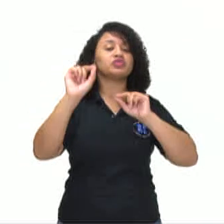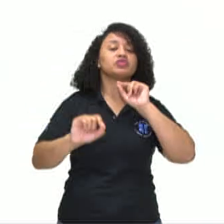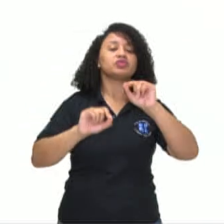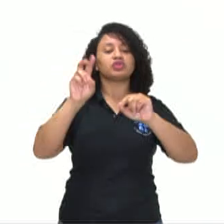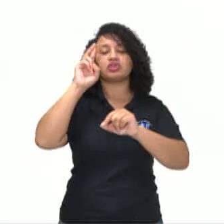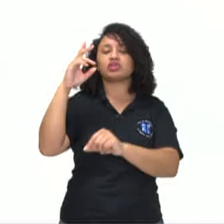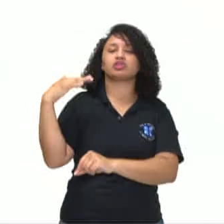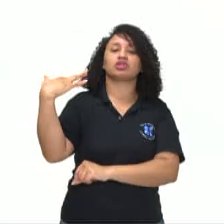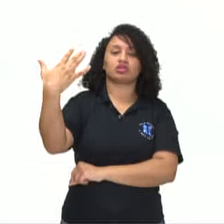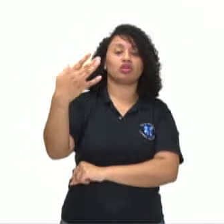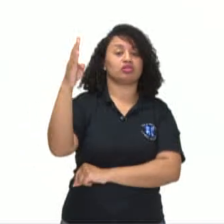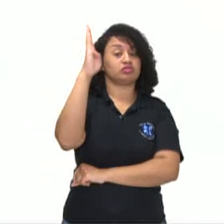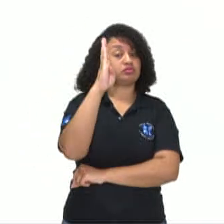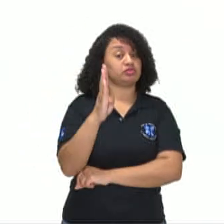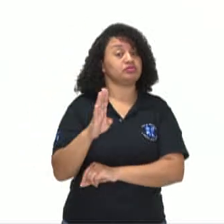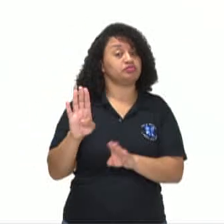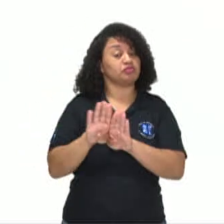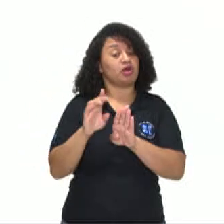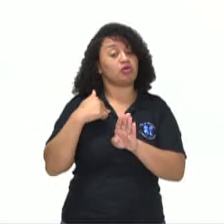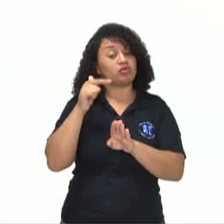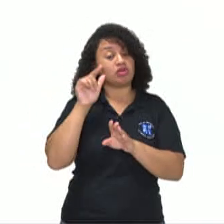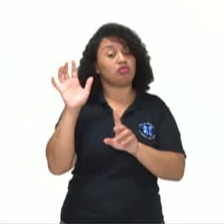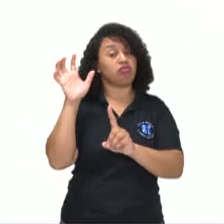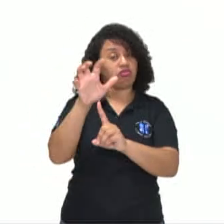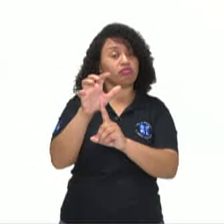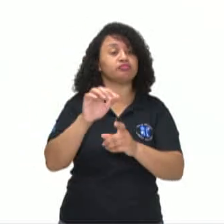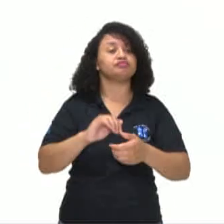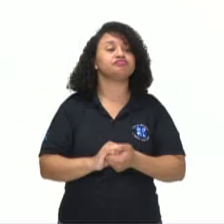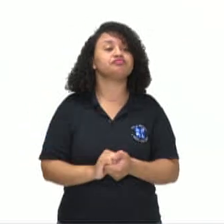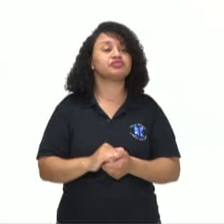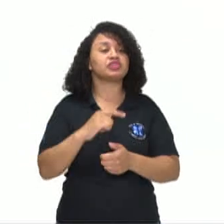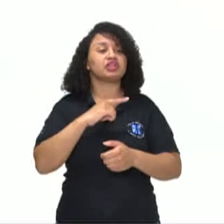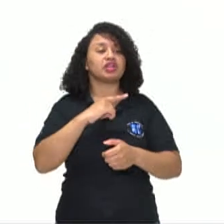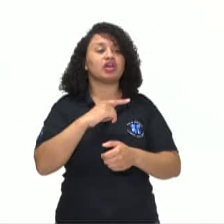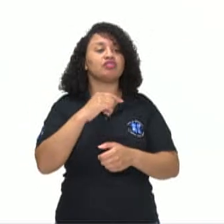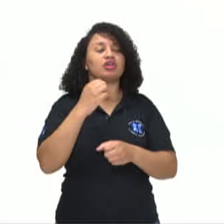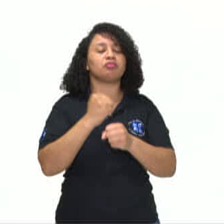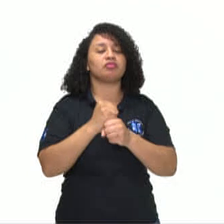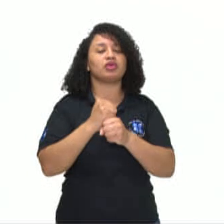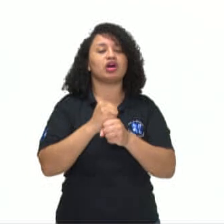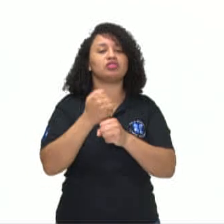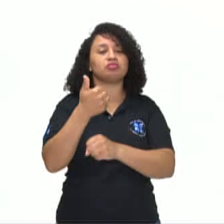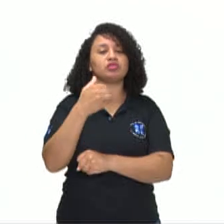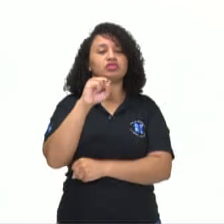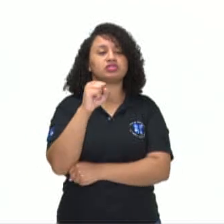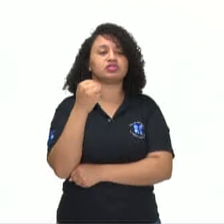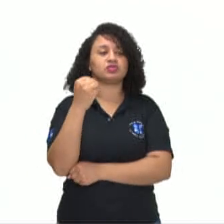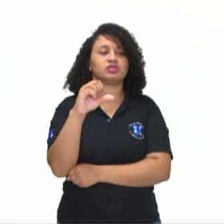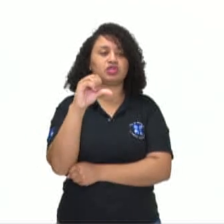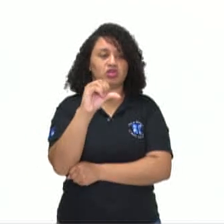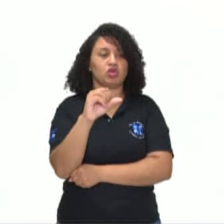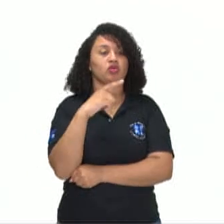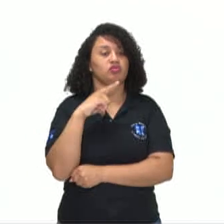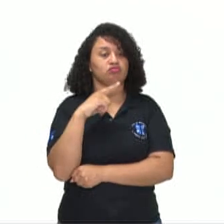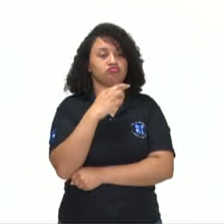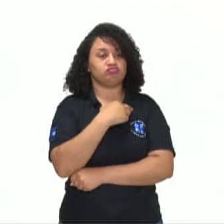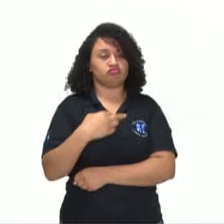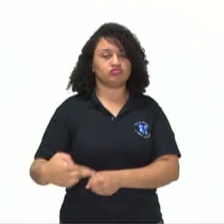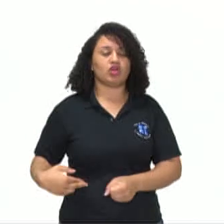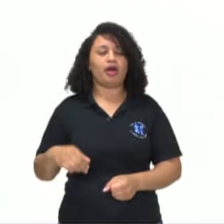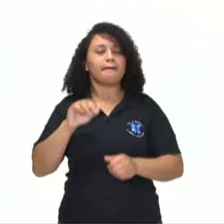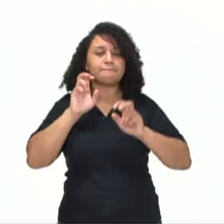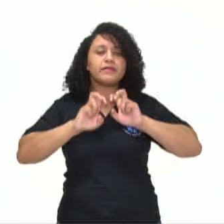do Brasil. Mesmo com a República proclamada em 1889, existe no Brasil um movimento